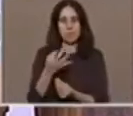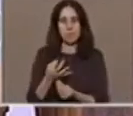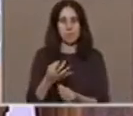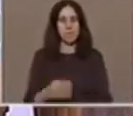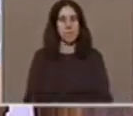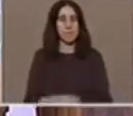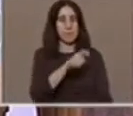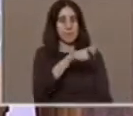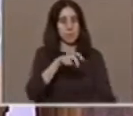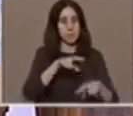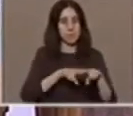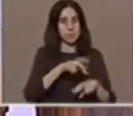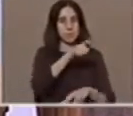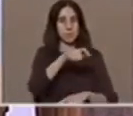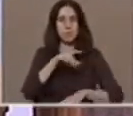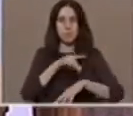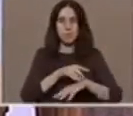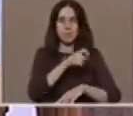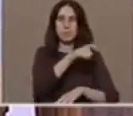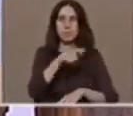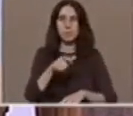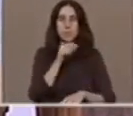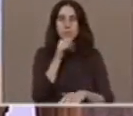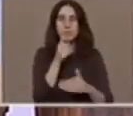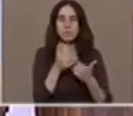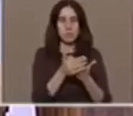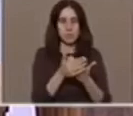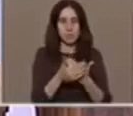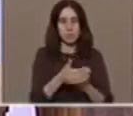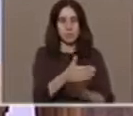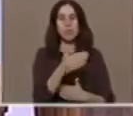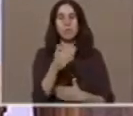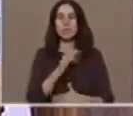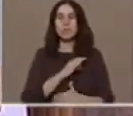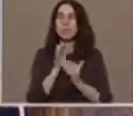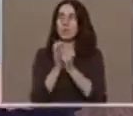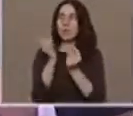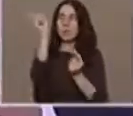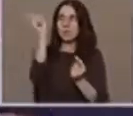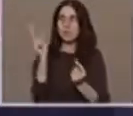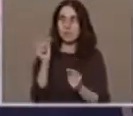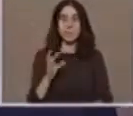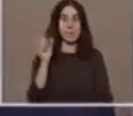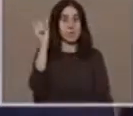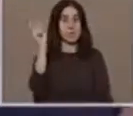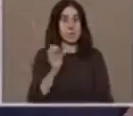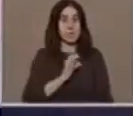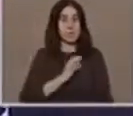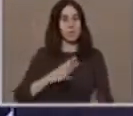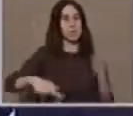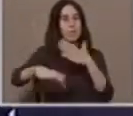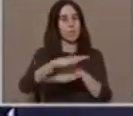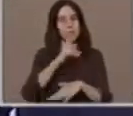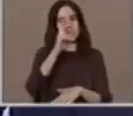pelos presos, pelos doentes e pelos defuntos, oremos ao Senhor. Abençoai, Senhor, o vosso